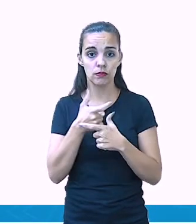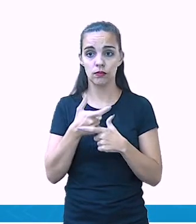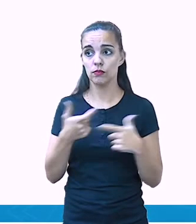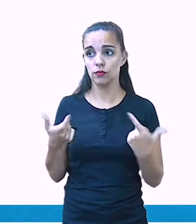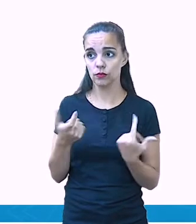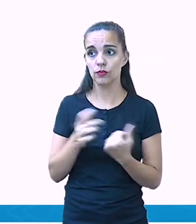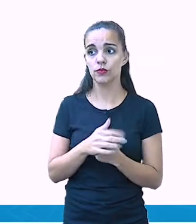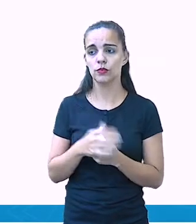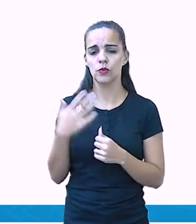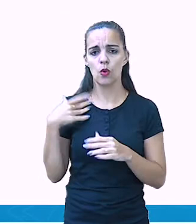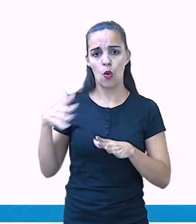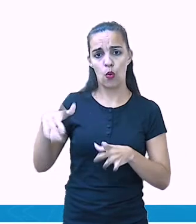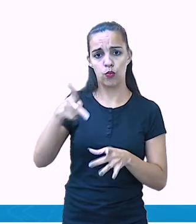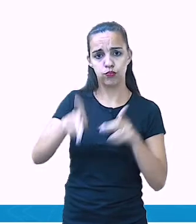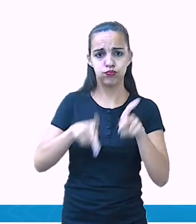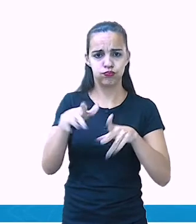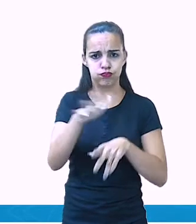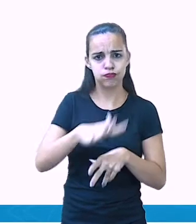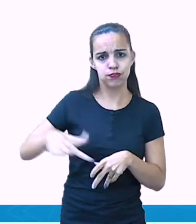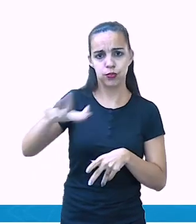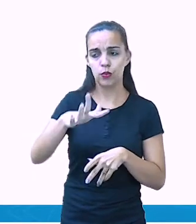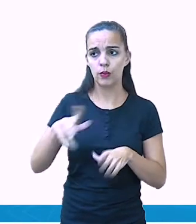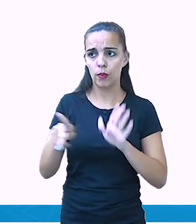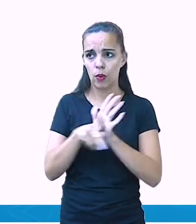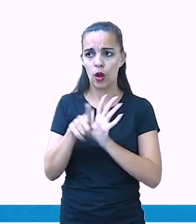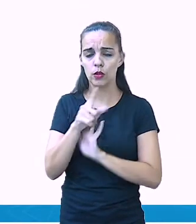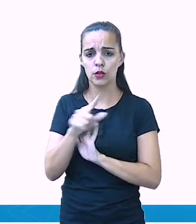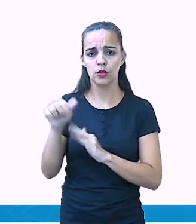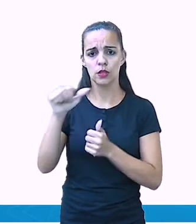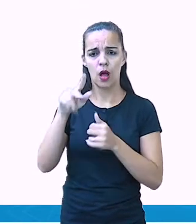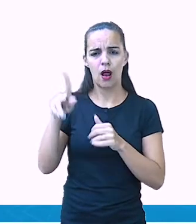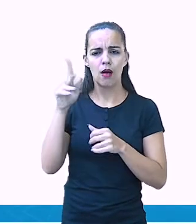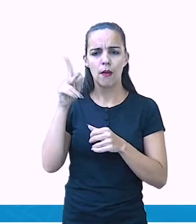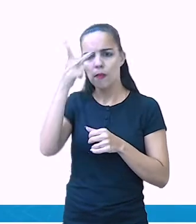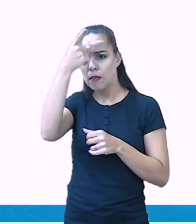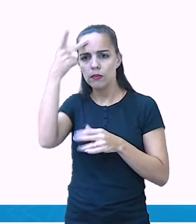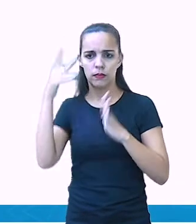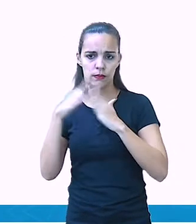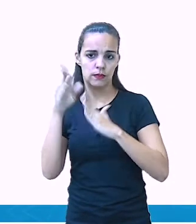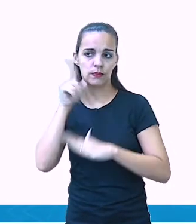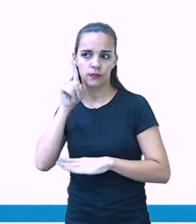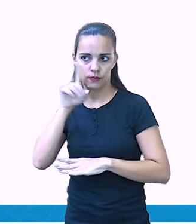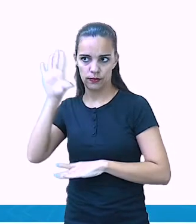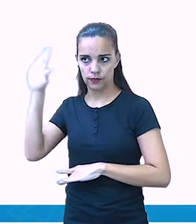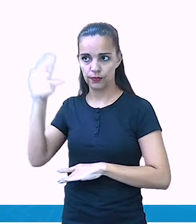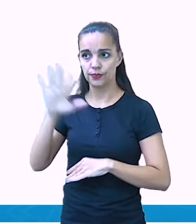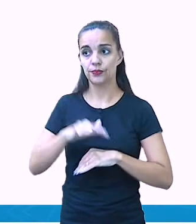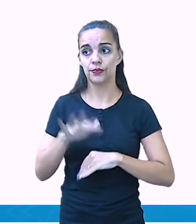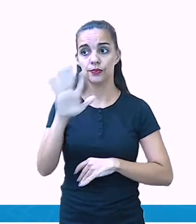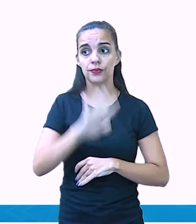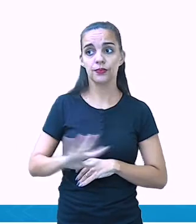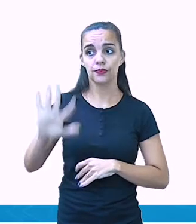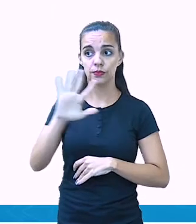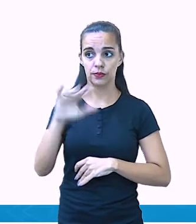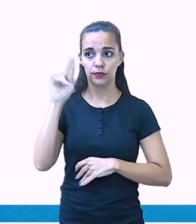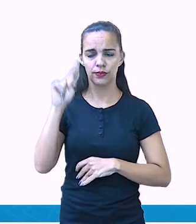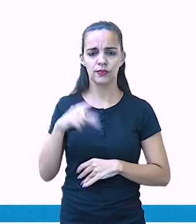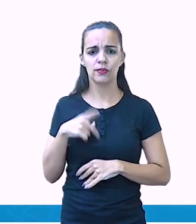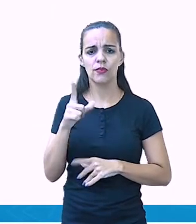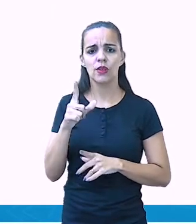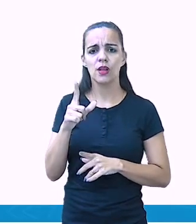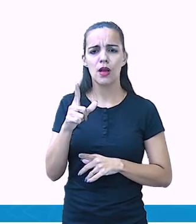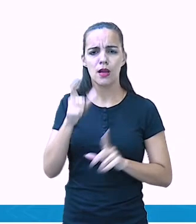do grande público são os norte-americanos, são os Estados Unidos. O que que acontece? Esses personagens, eles